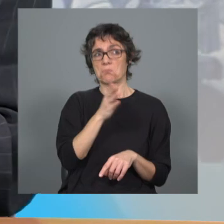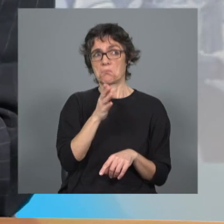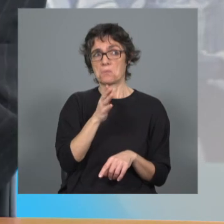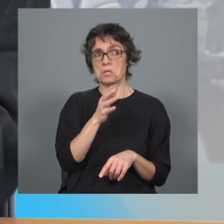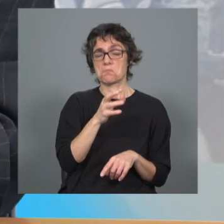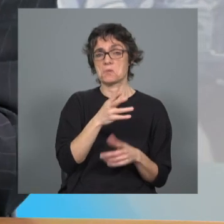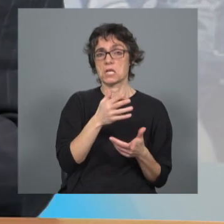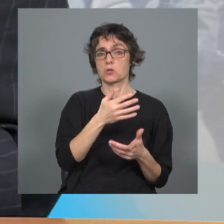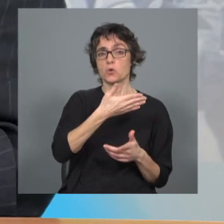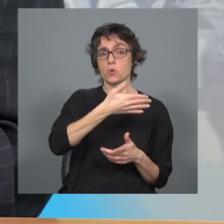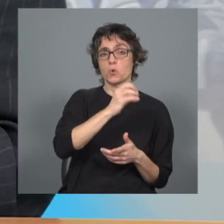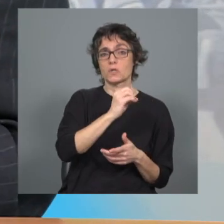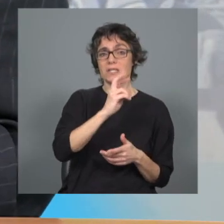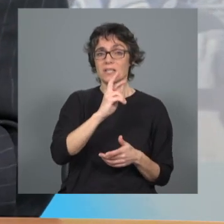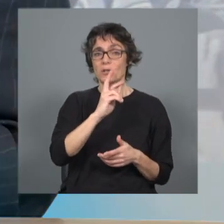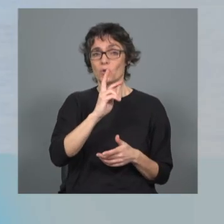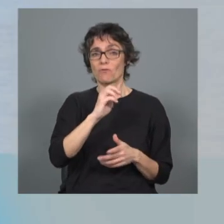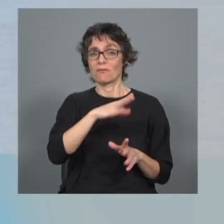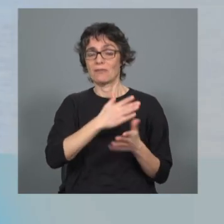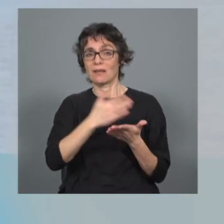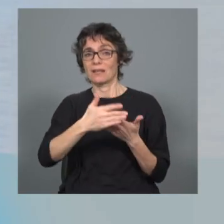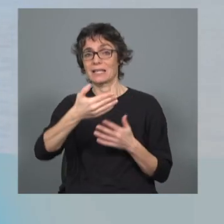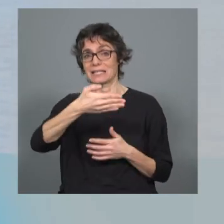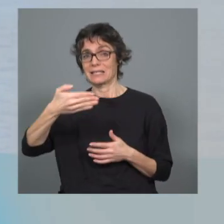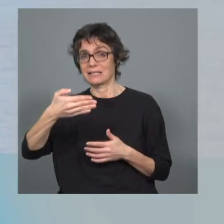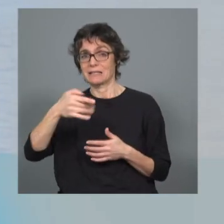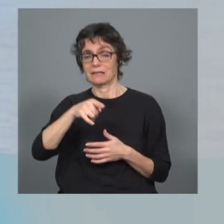103 a 77, que mandou